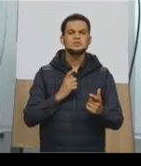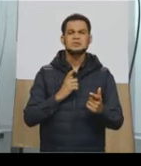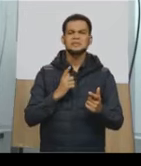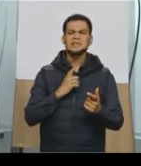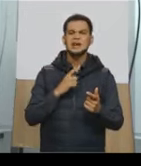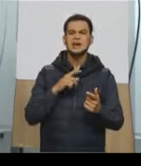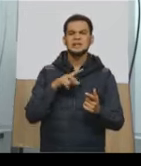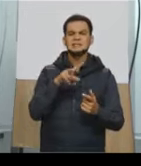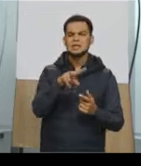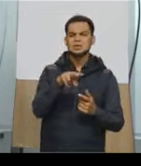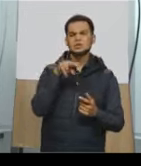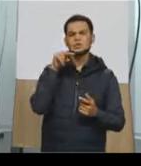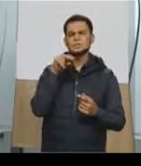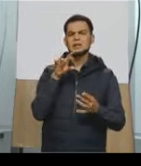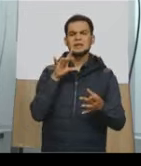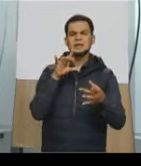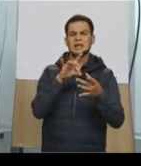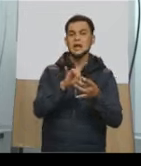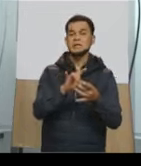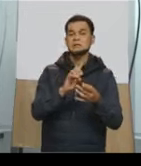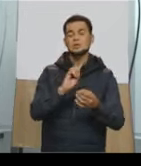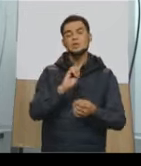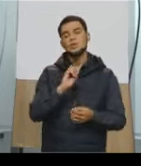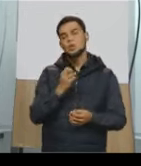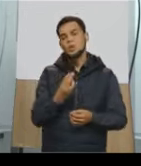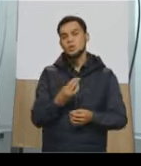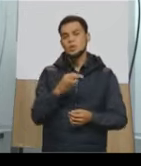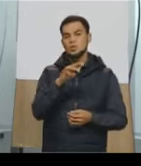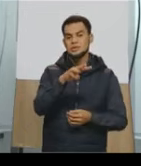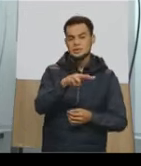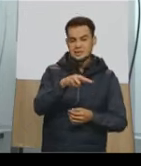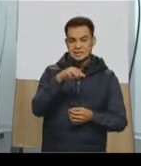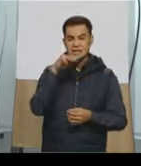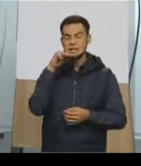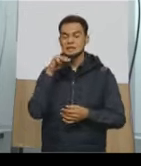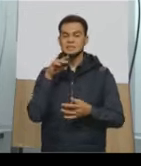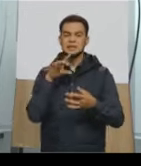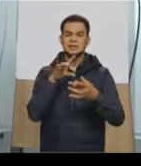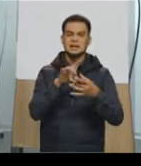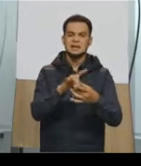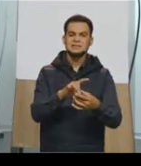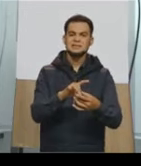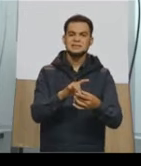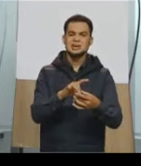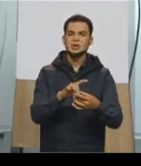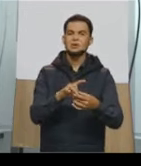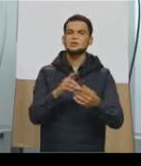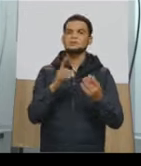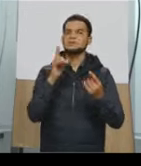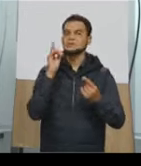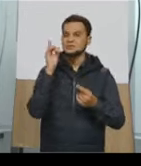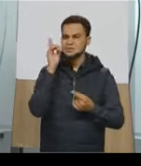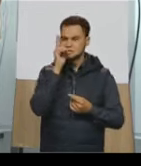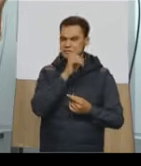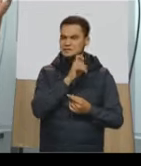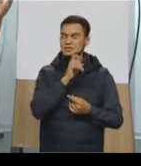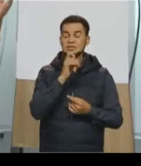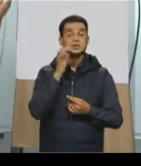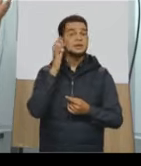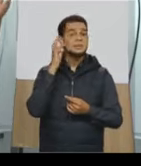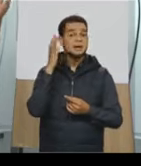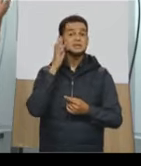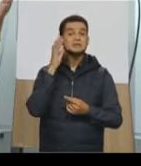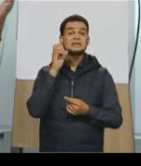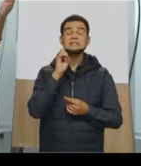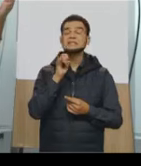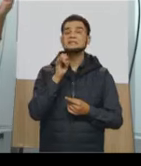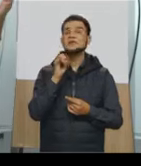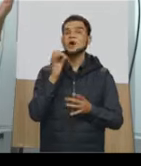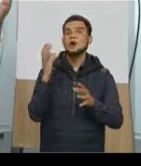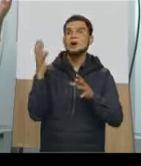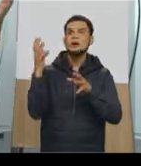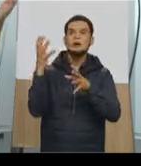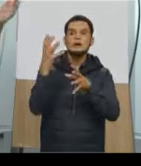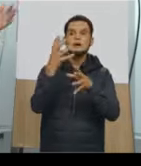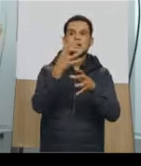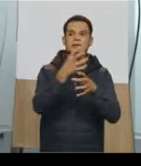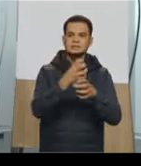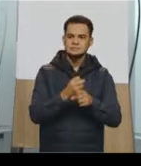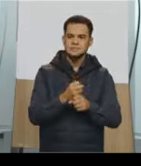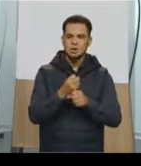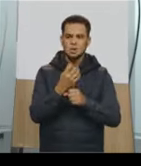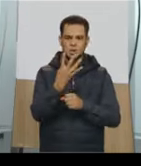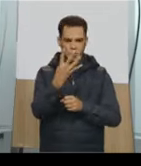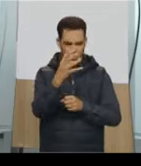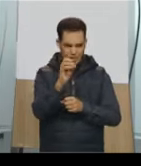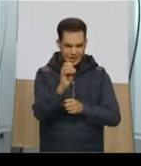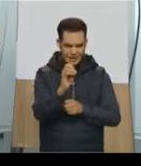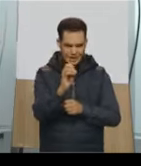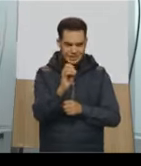tripla ligação, porque senão fica muito difícil. Imagina você uma cadeia carbônica de 40 carbonos e eu falo que tem